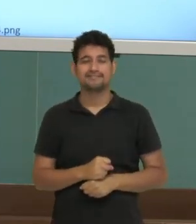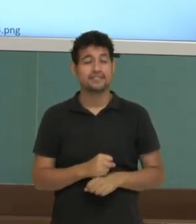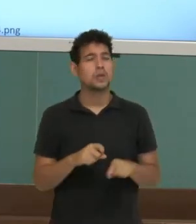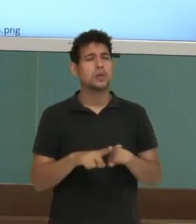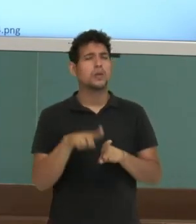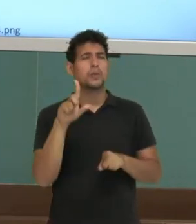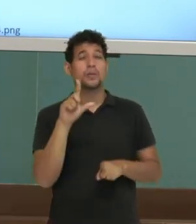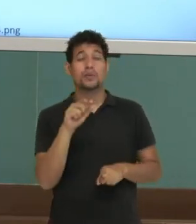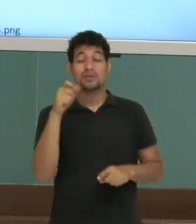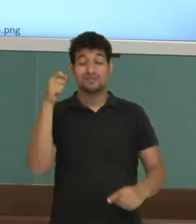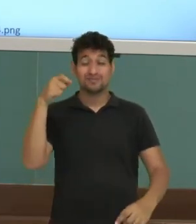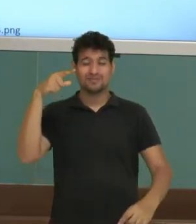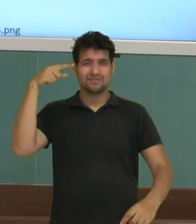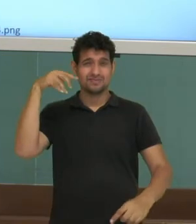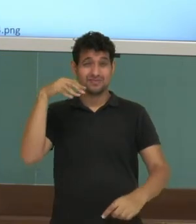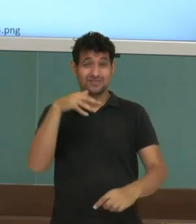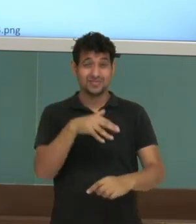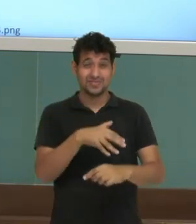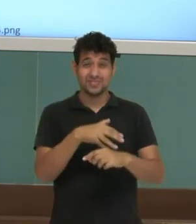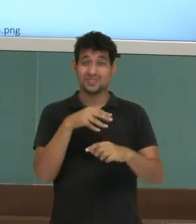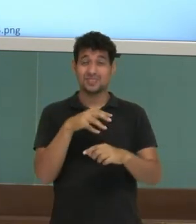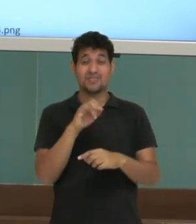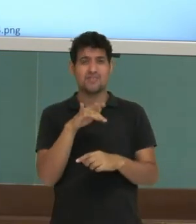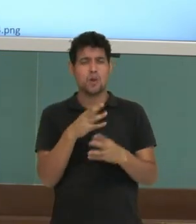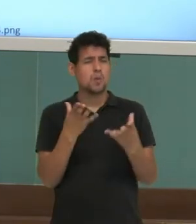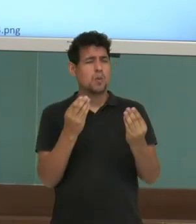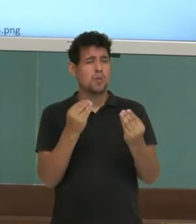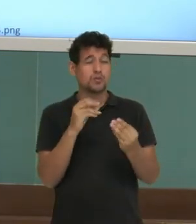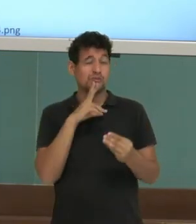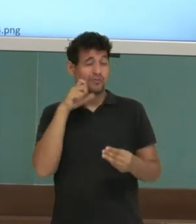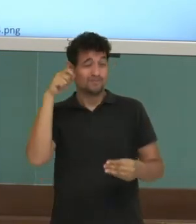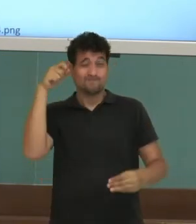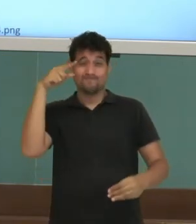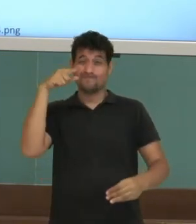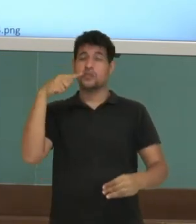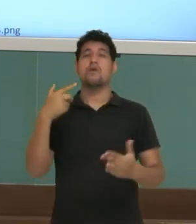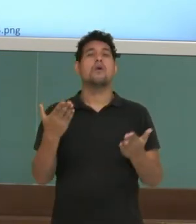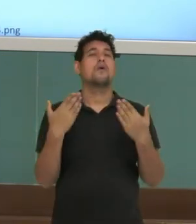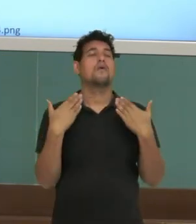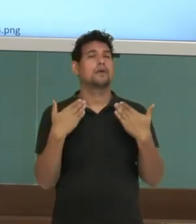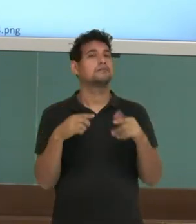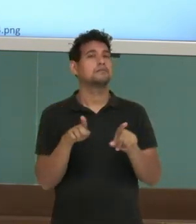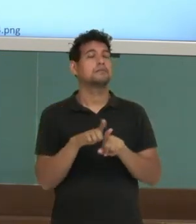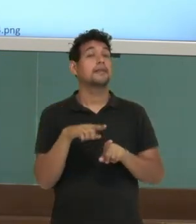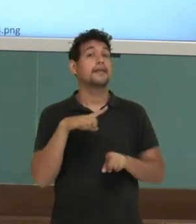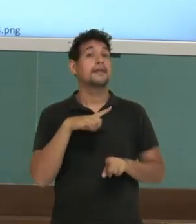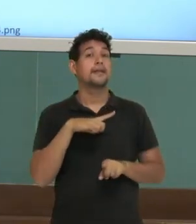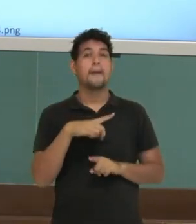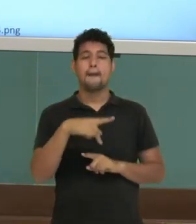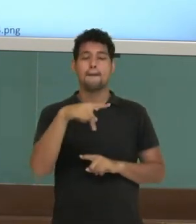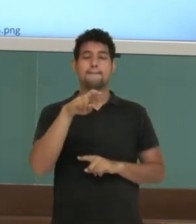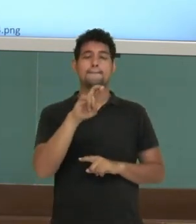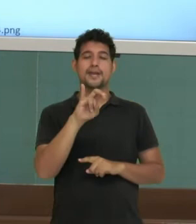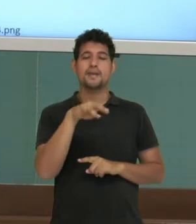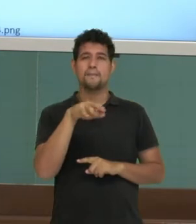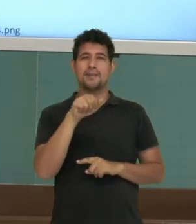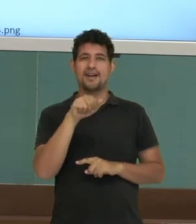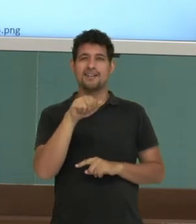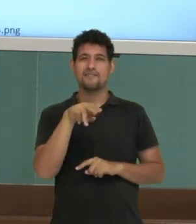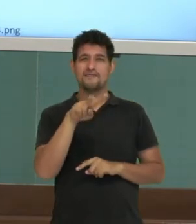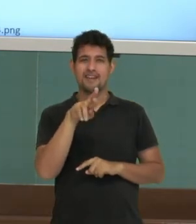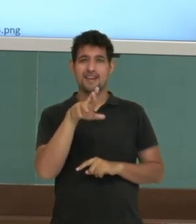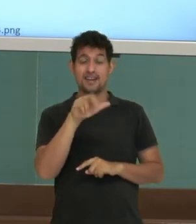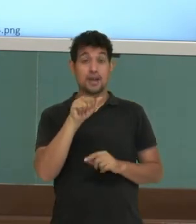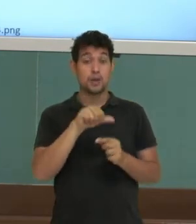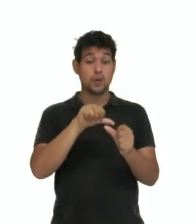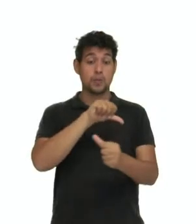inverno, muita luminosidade no verão. E nós temos a primavera, que é o momento de